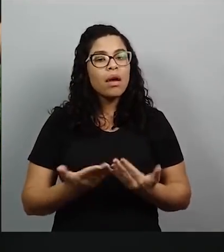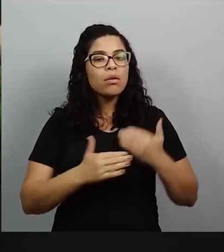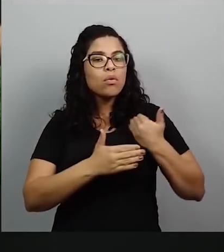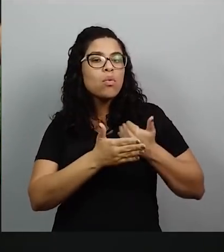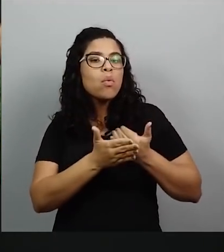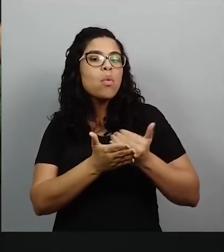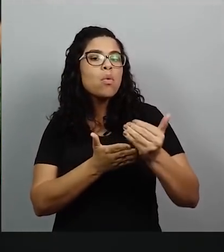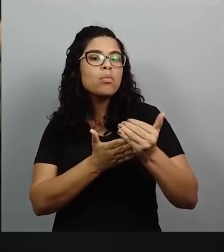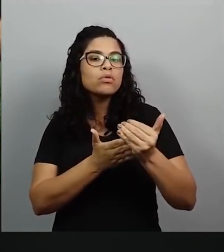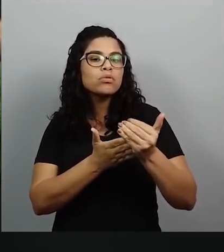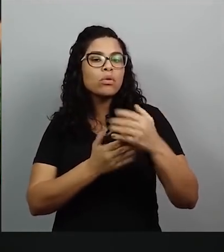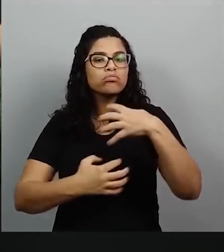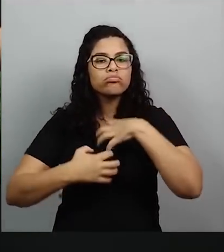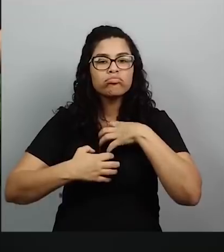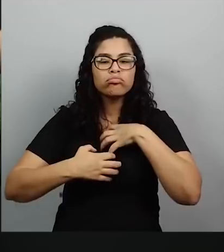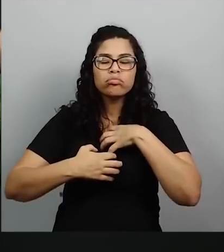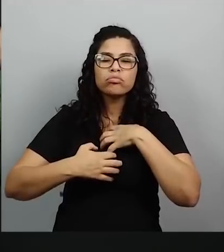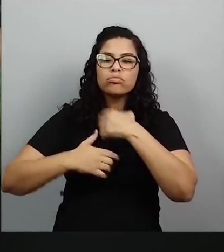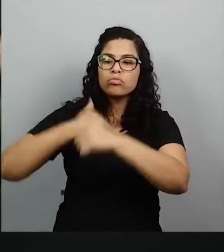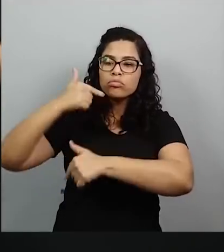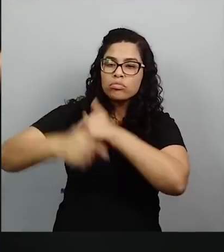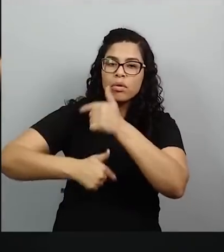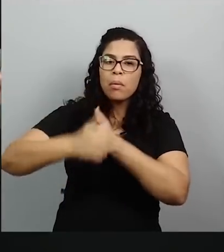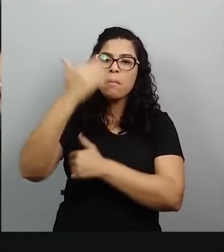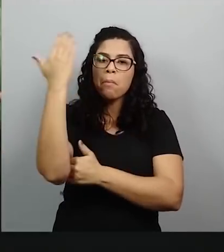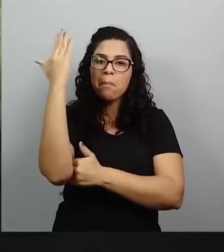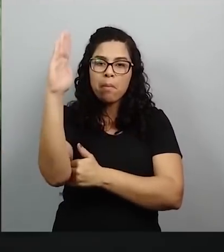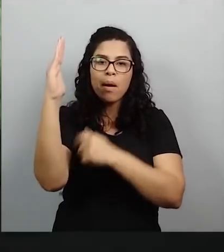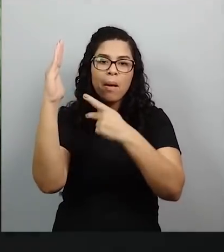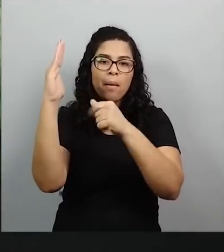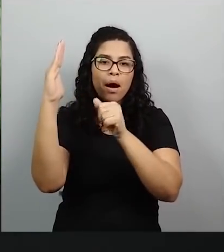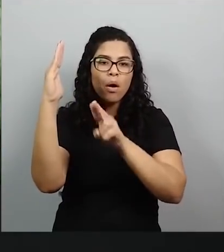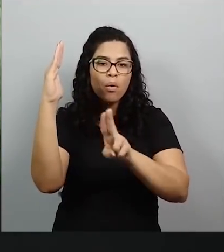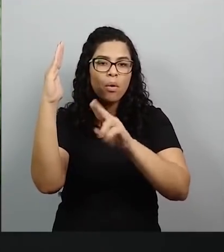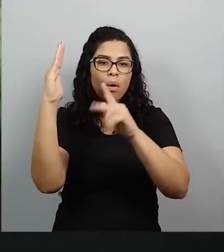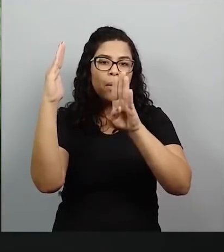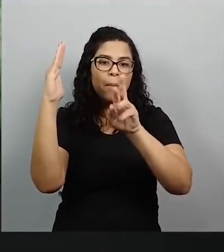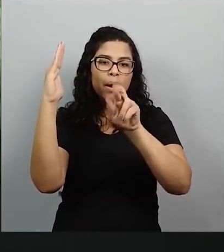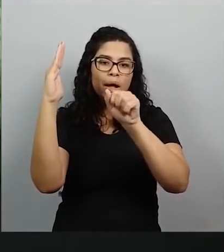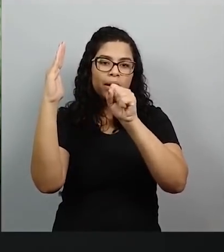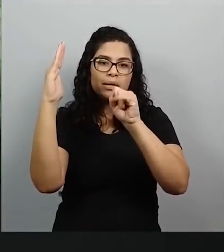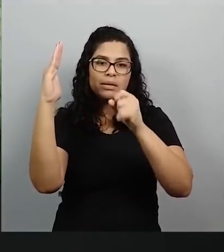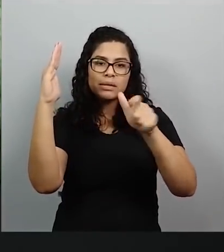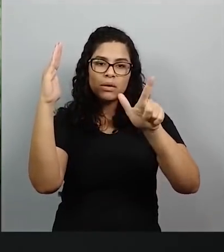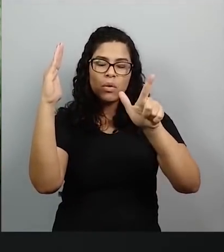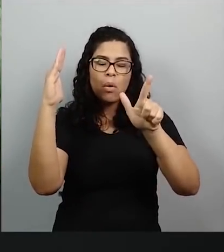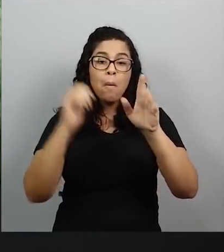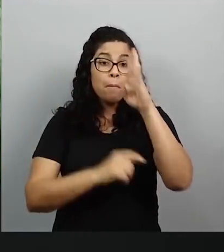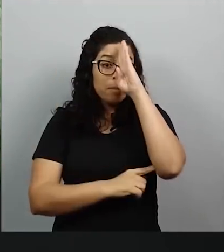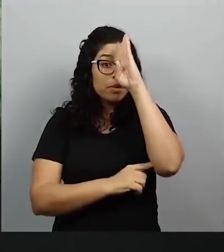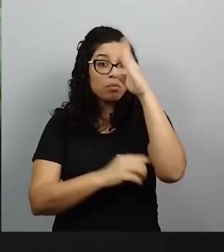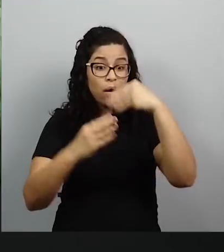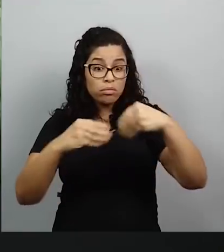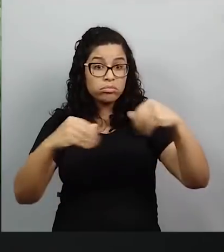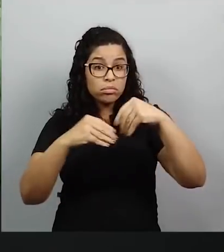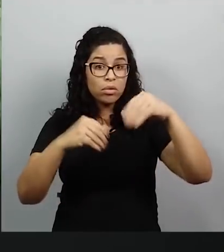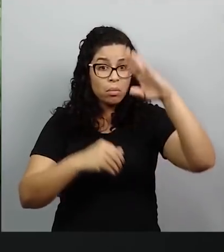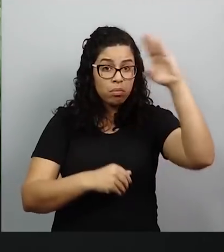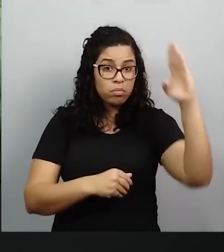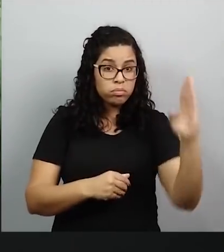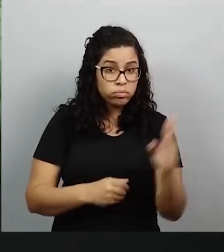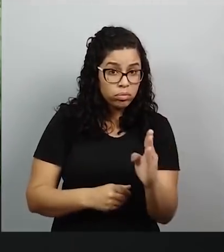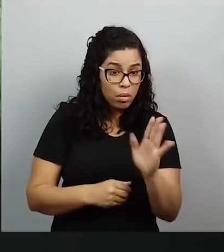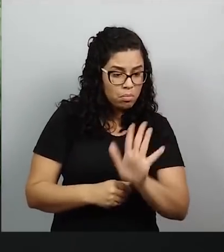do pau-brasil. Então, chegavam até o litoral, principalmente o litoral nordestino, partes aqui,